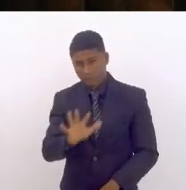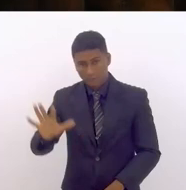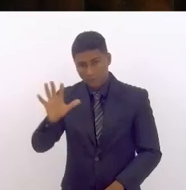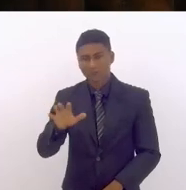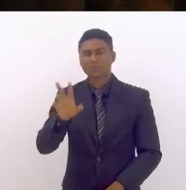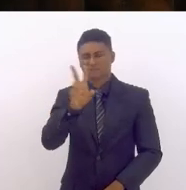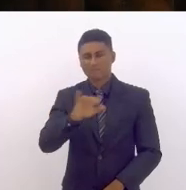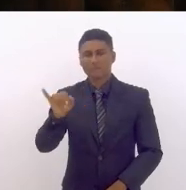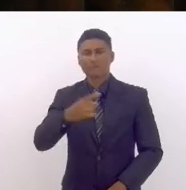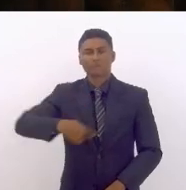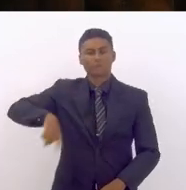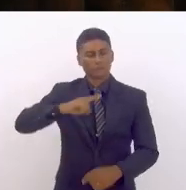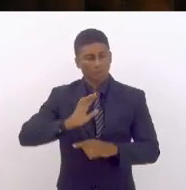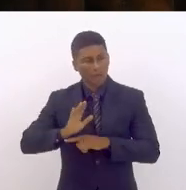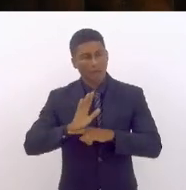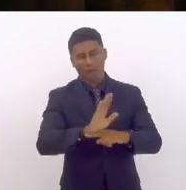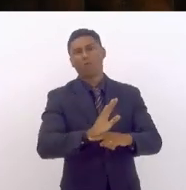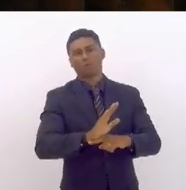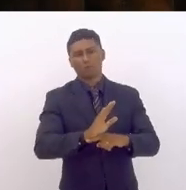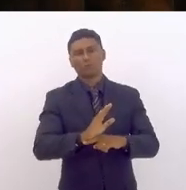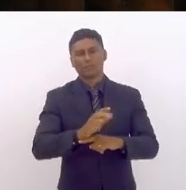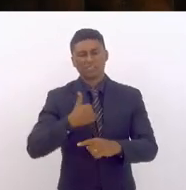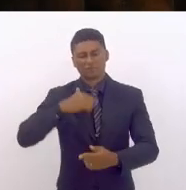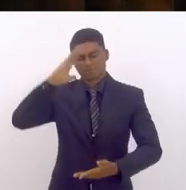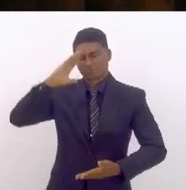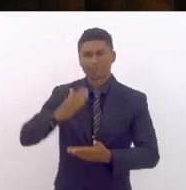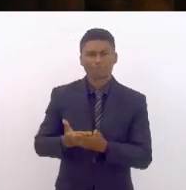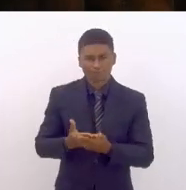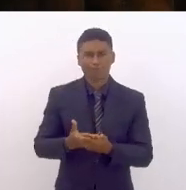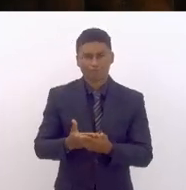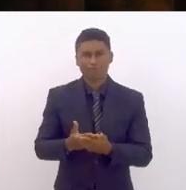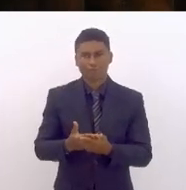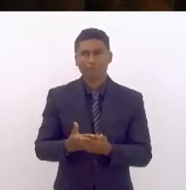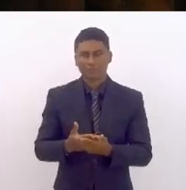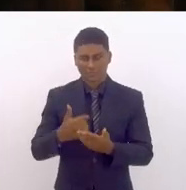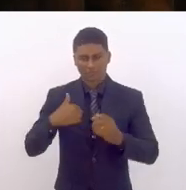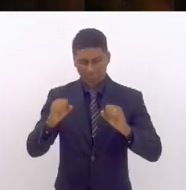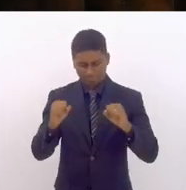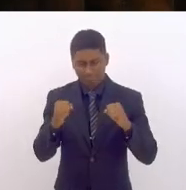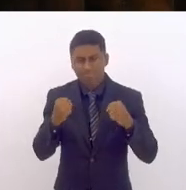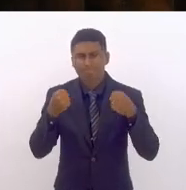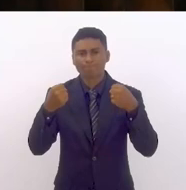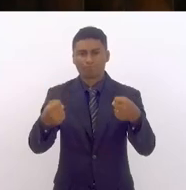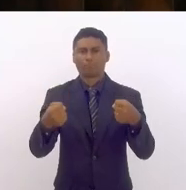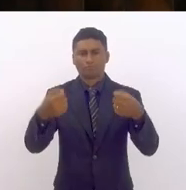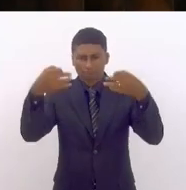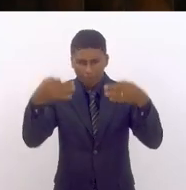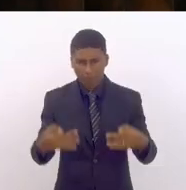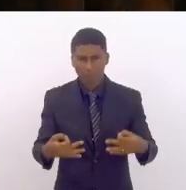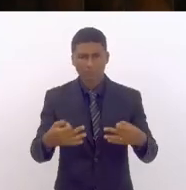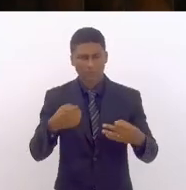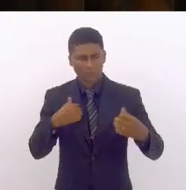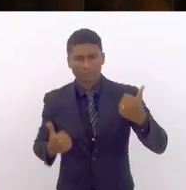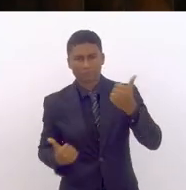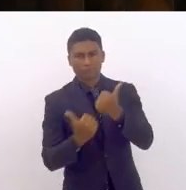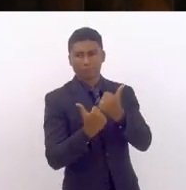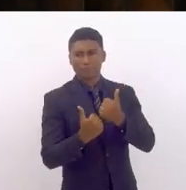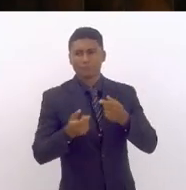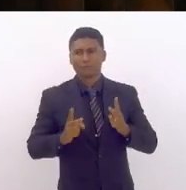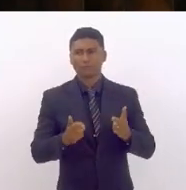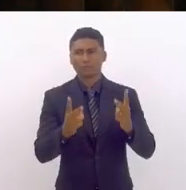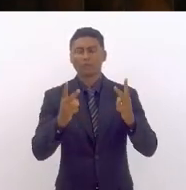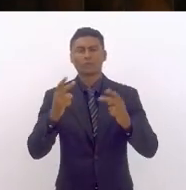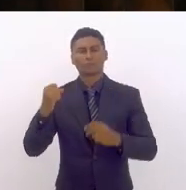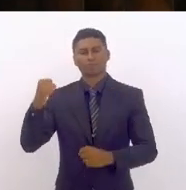serão prestigiados e contemplados, eu creio. Pelo menos o que depender de mim, pode contar sempre com o meu apoio.